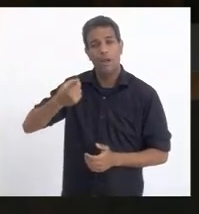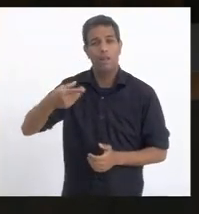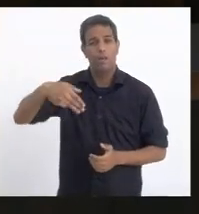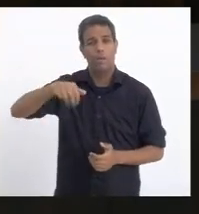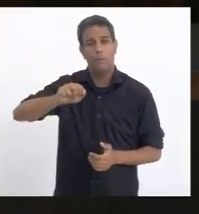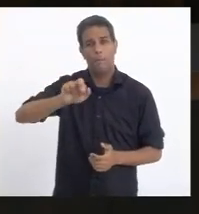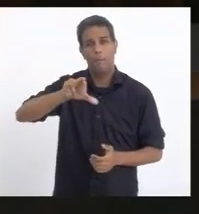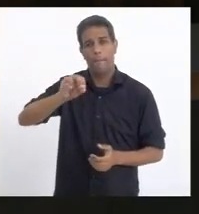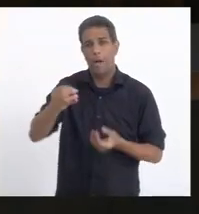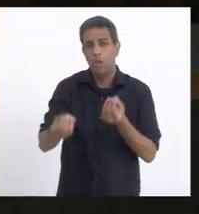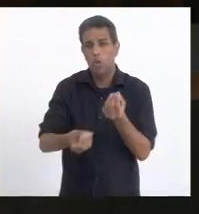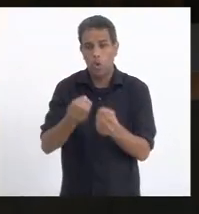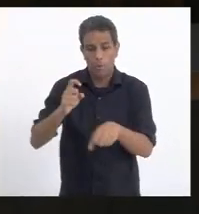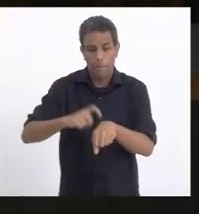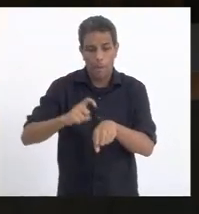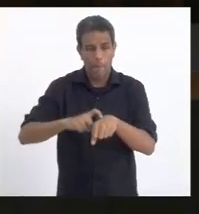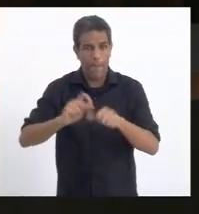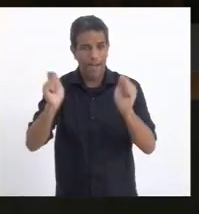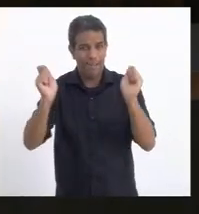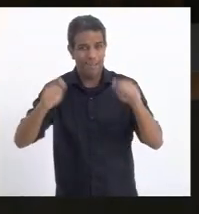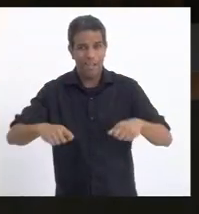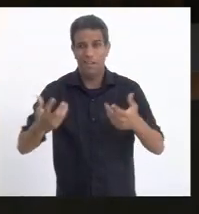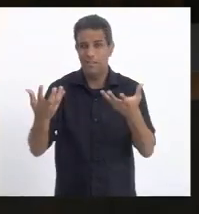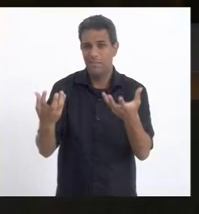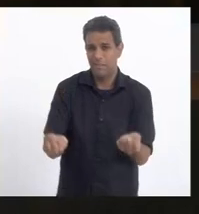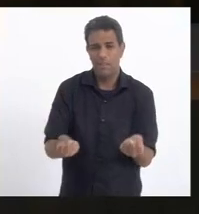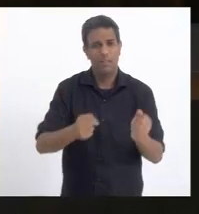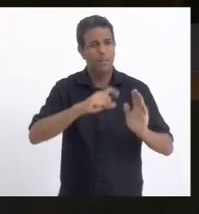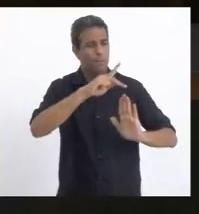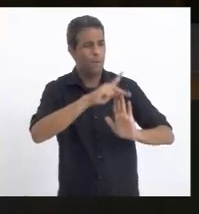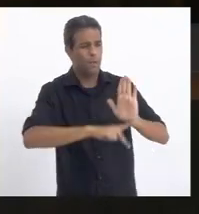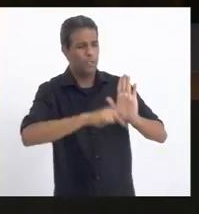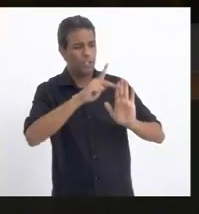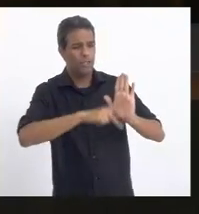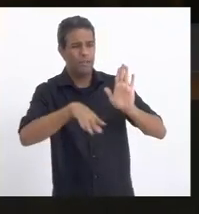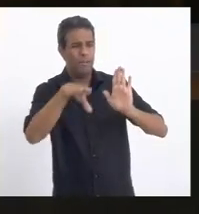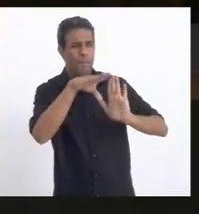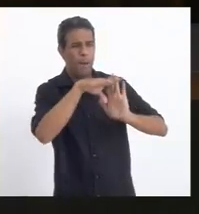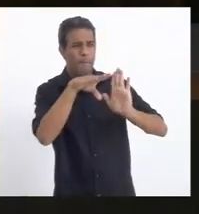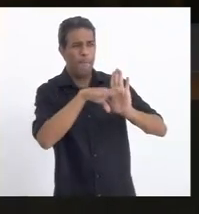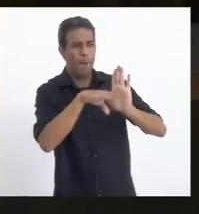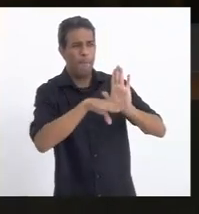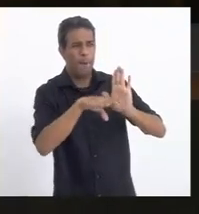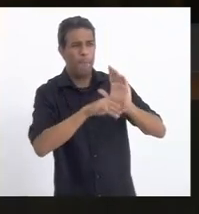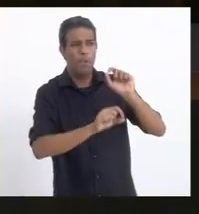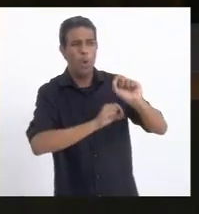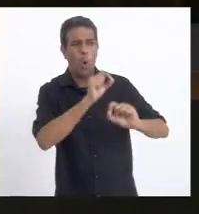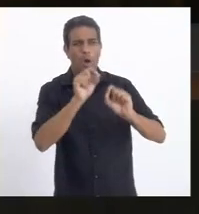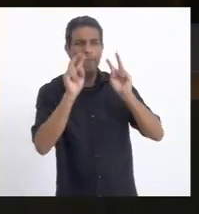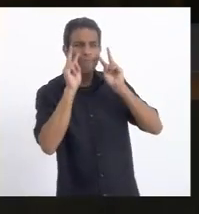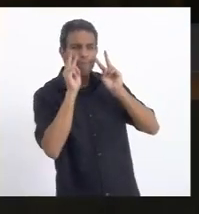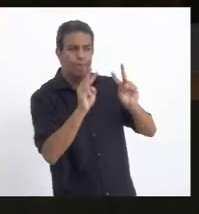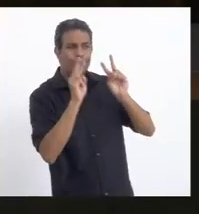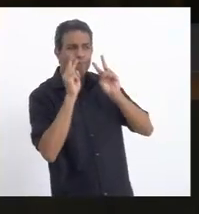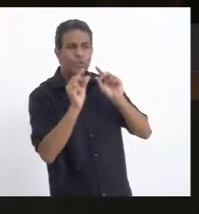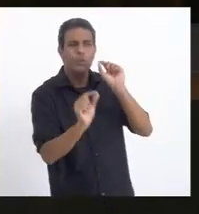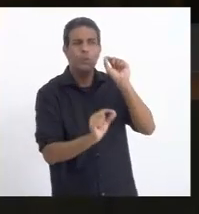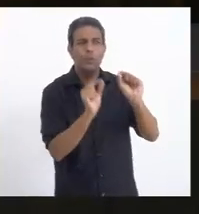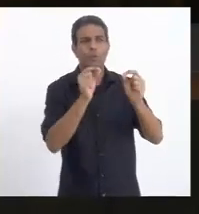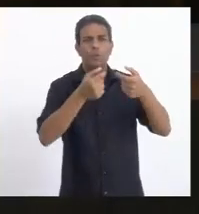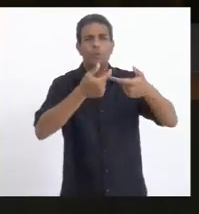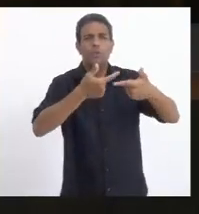não há como a gente aceitar esse projeto sem ver a